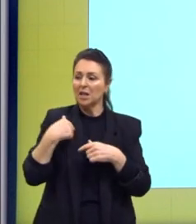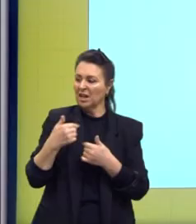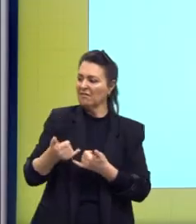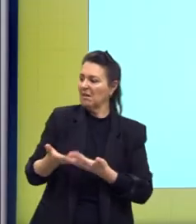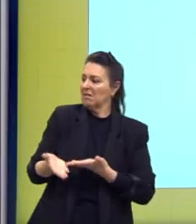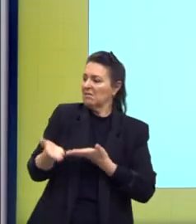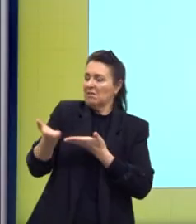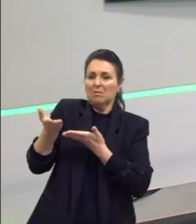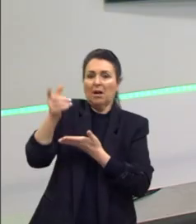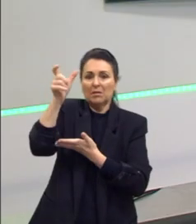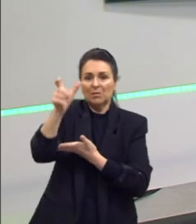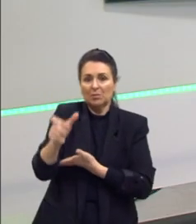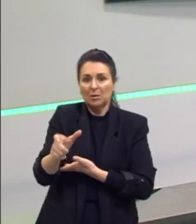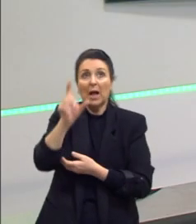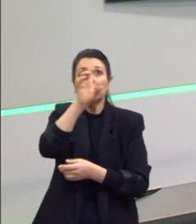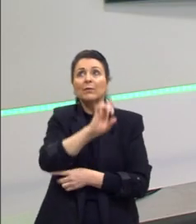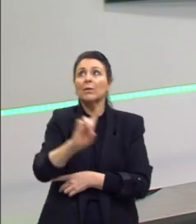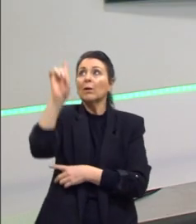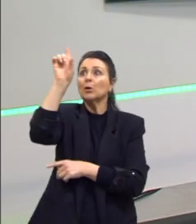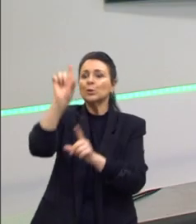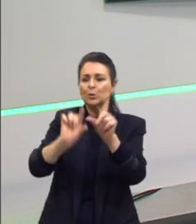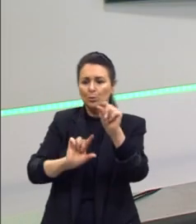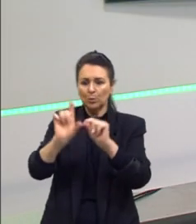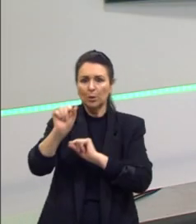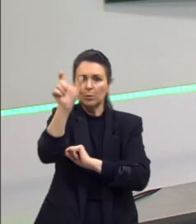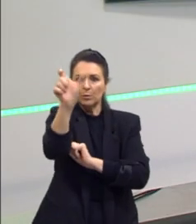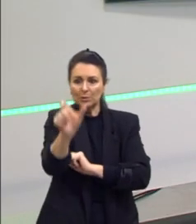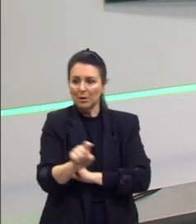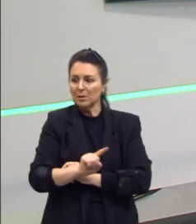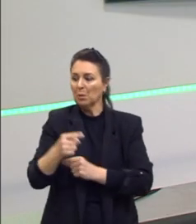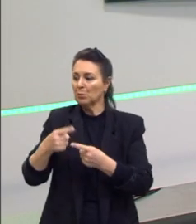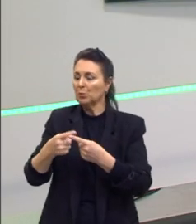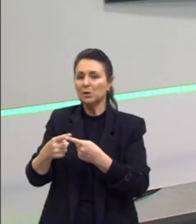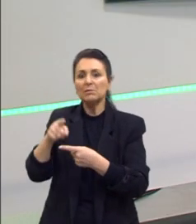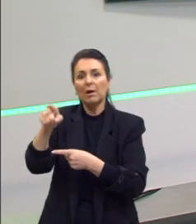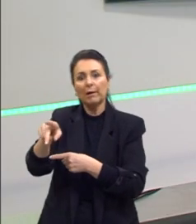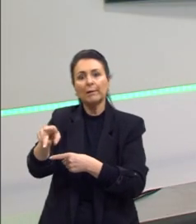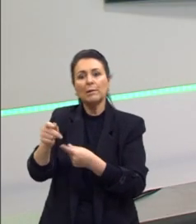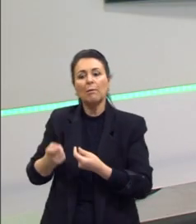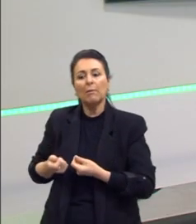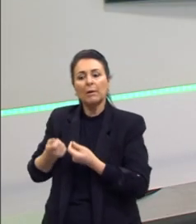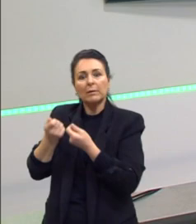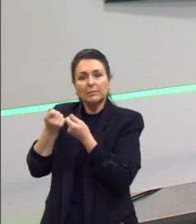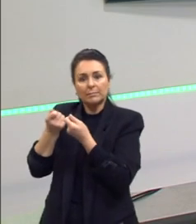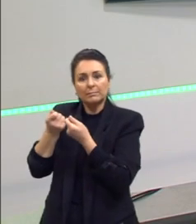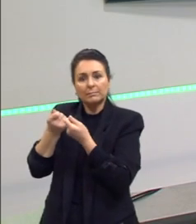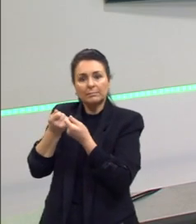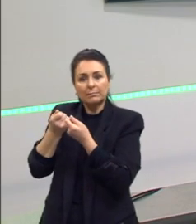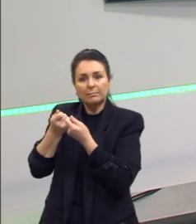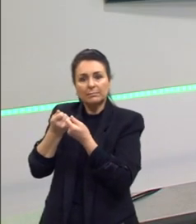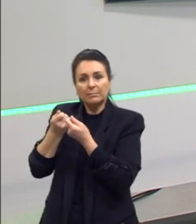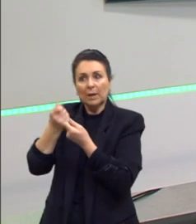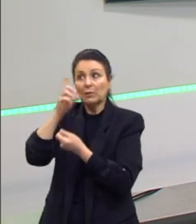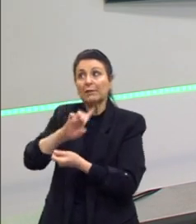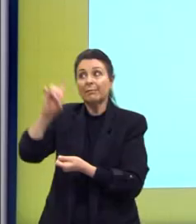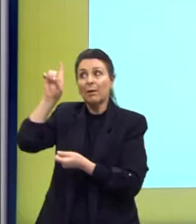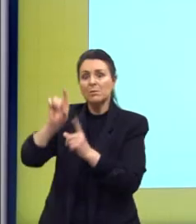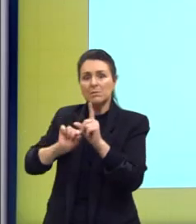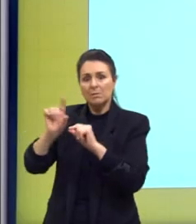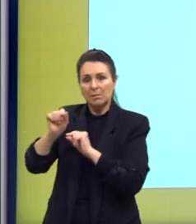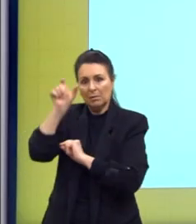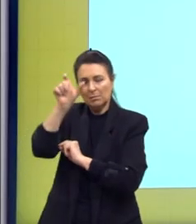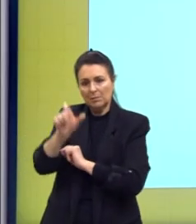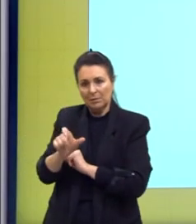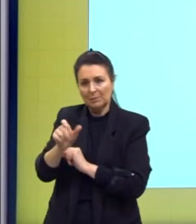ricas e dizer que elas foram Só por Deus para serem ricas naquela estavam predestinados a e agora